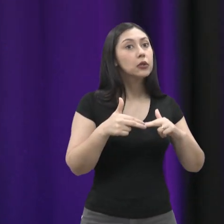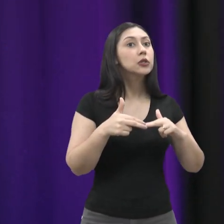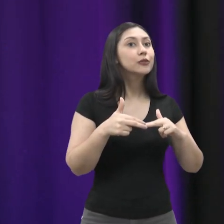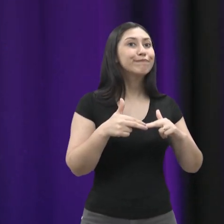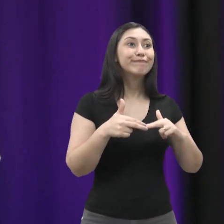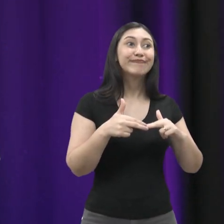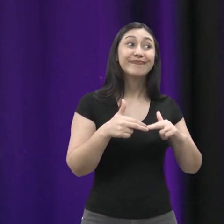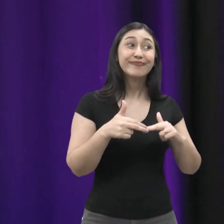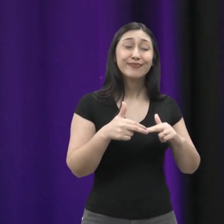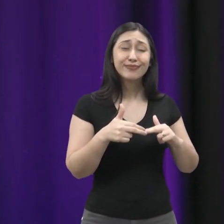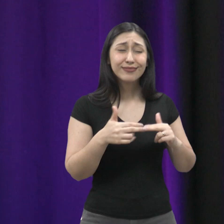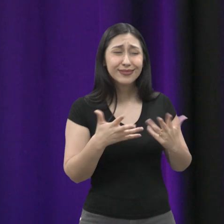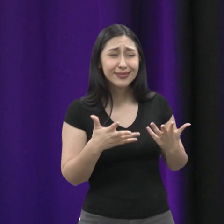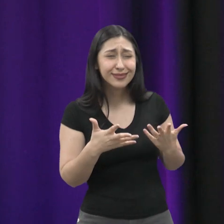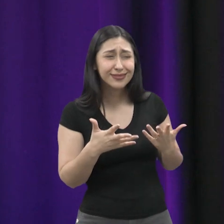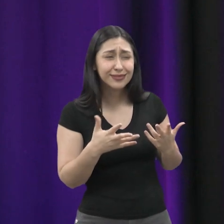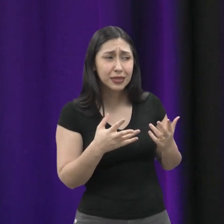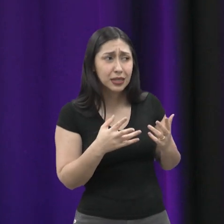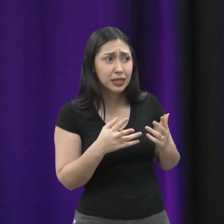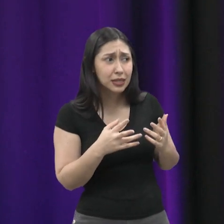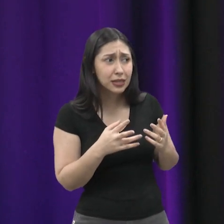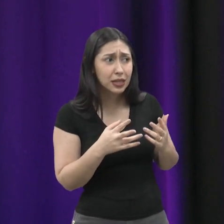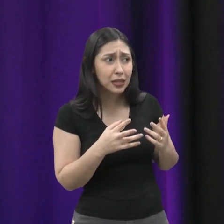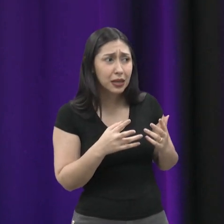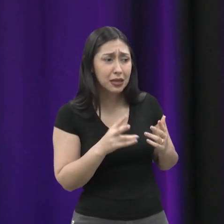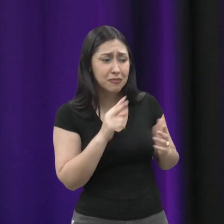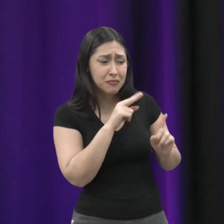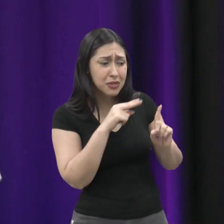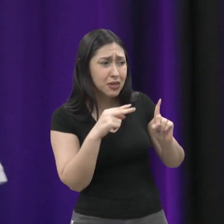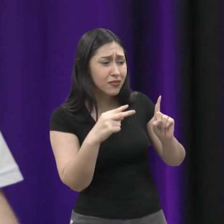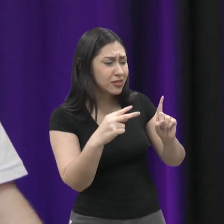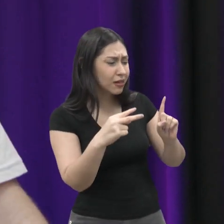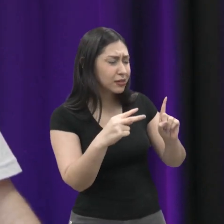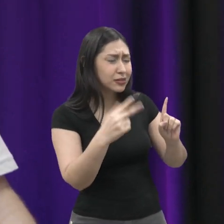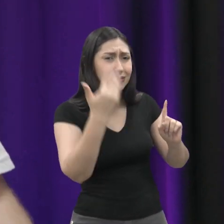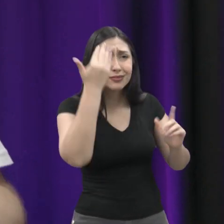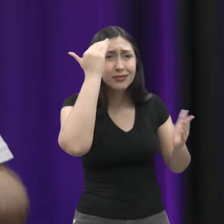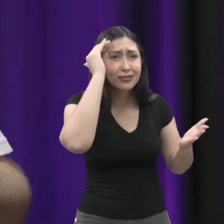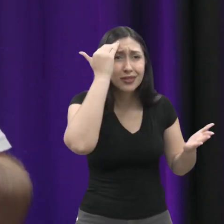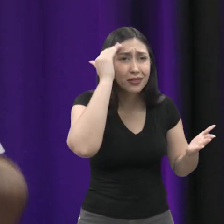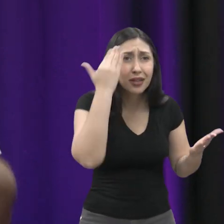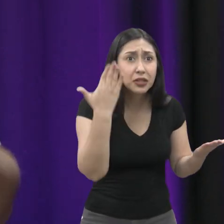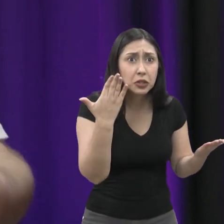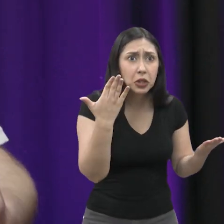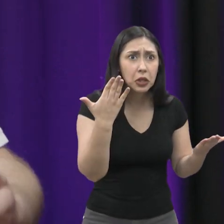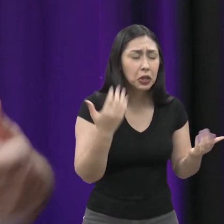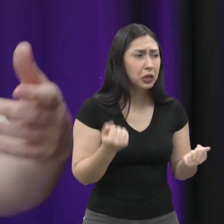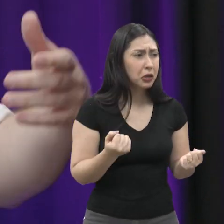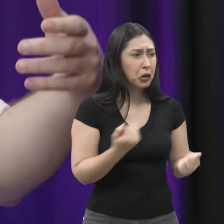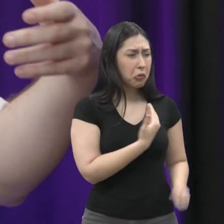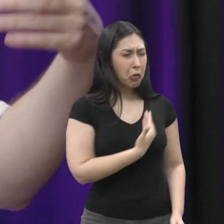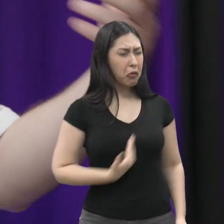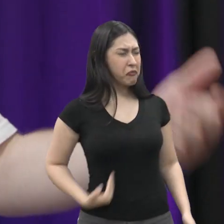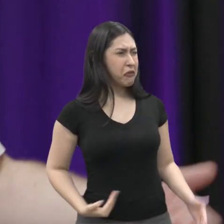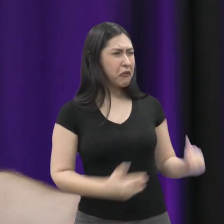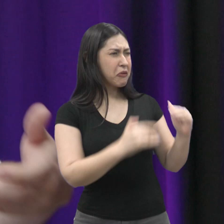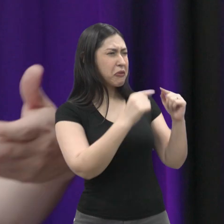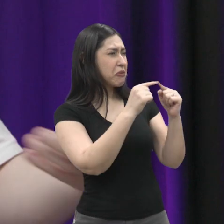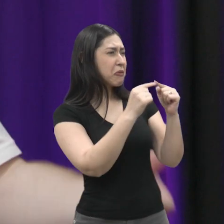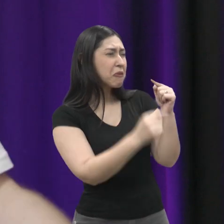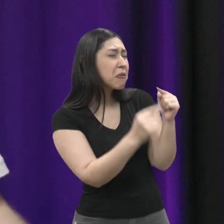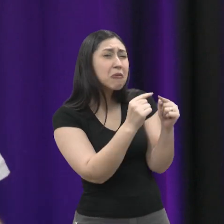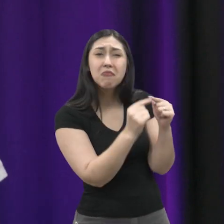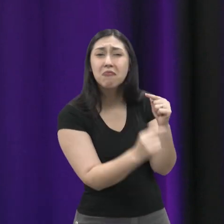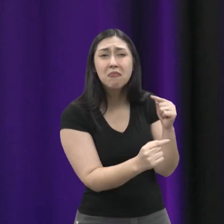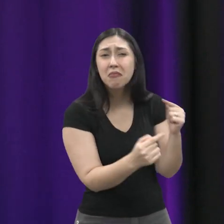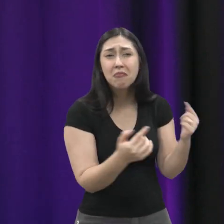uma perspectiva de que isso acontecia porque ninguém entendia, ninguém se identificava com esses governantes que estavam